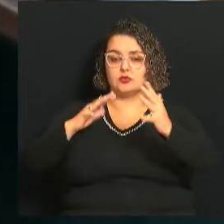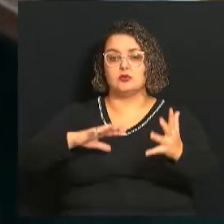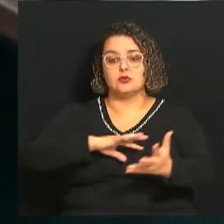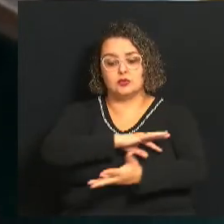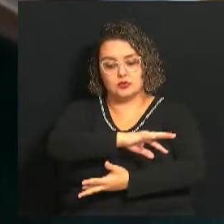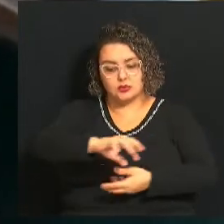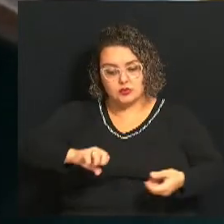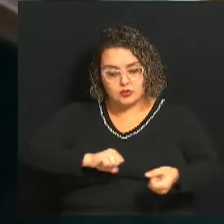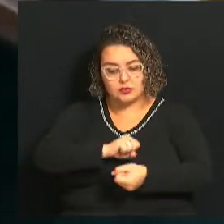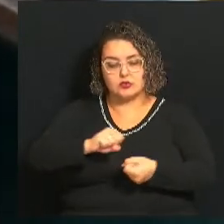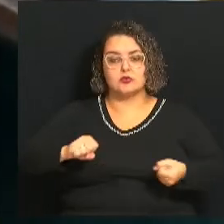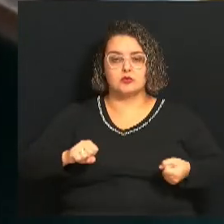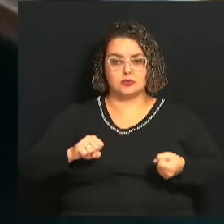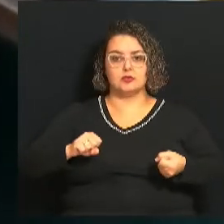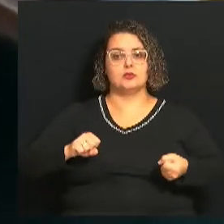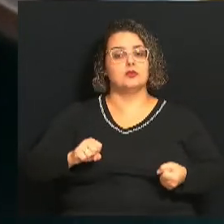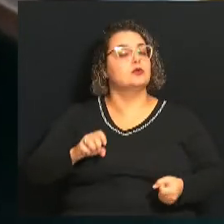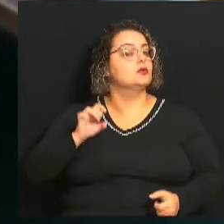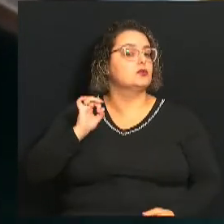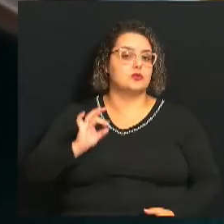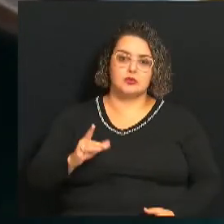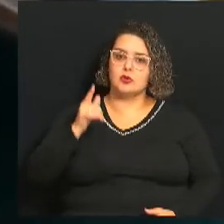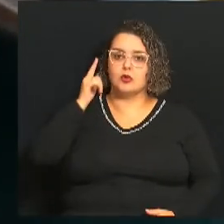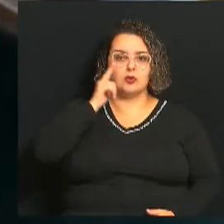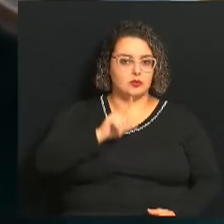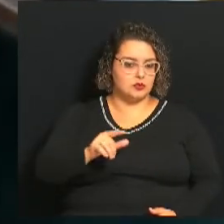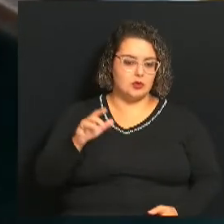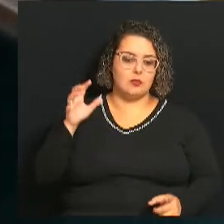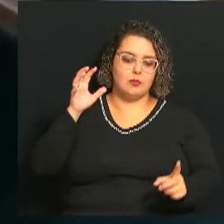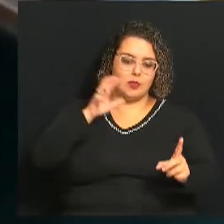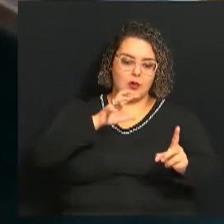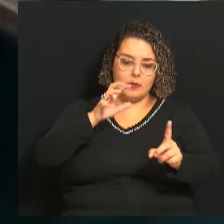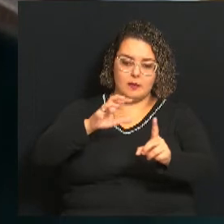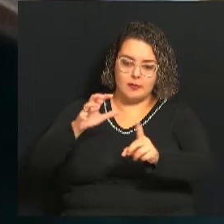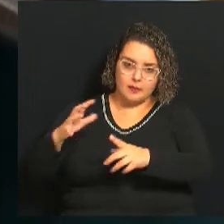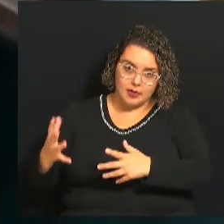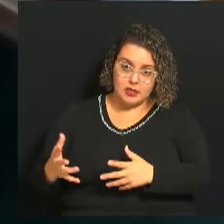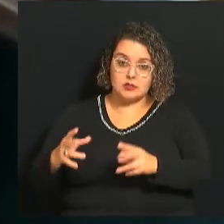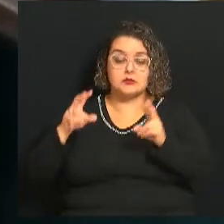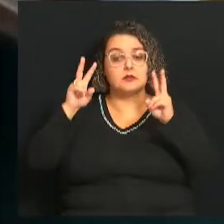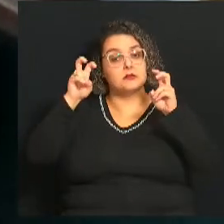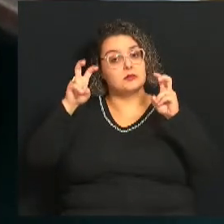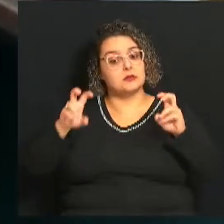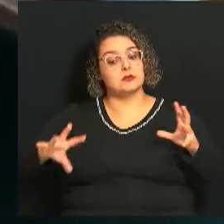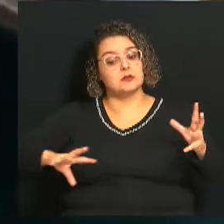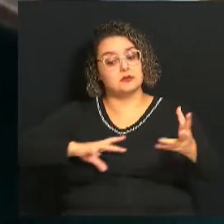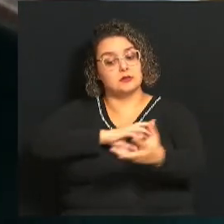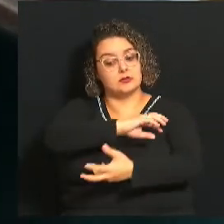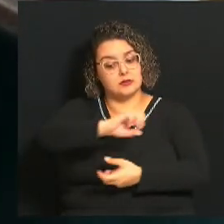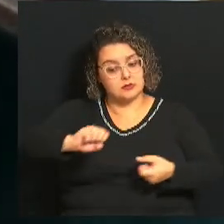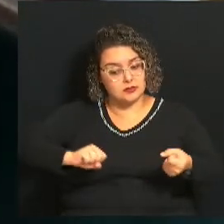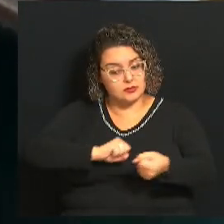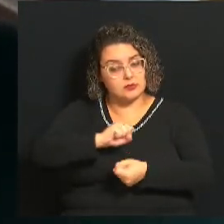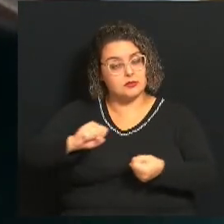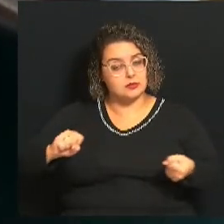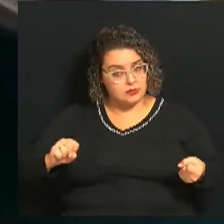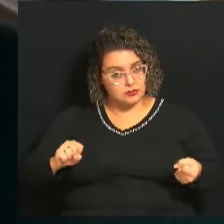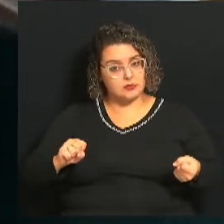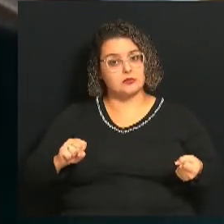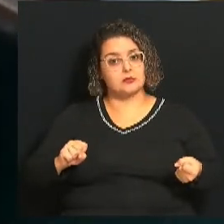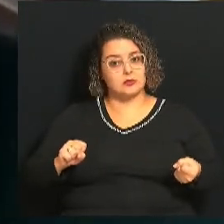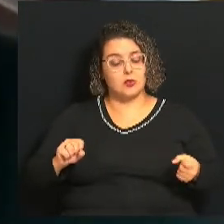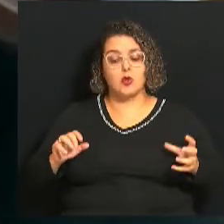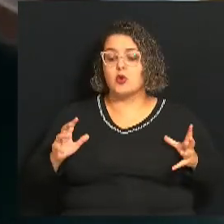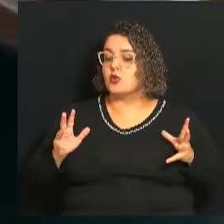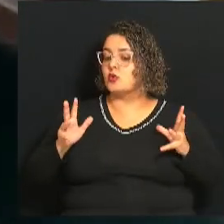sustentável só será atingido se esse tema, sustentabilidade, permear